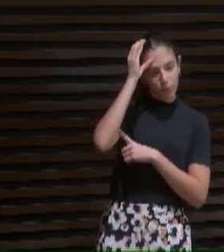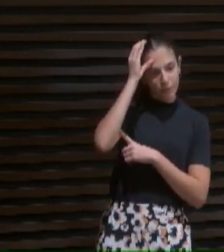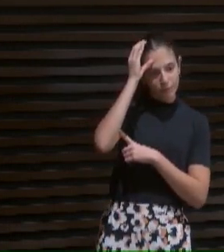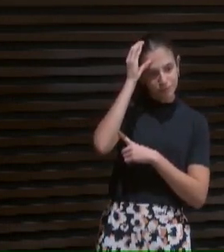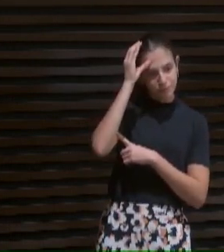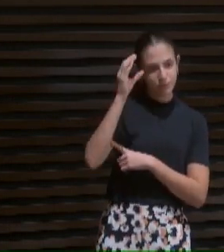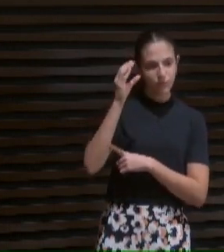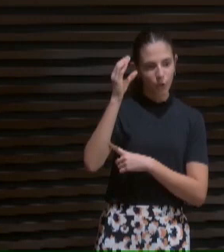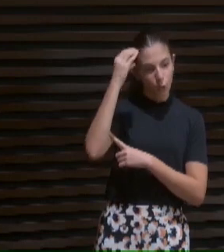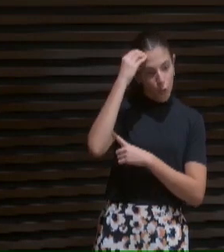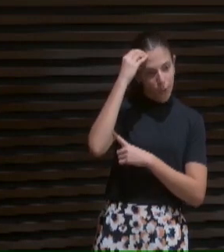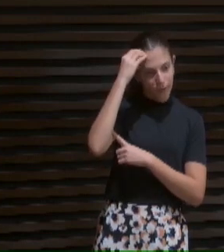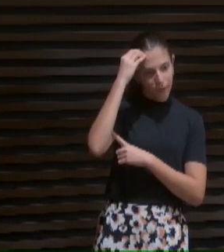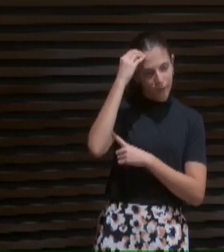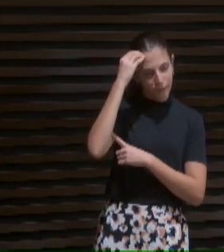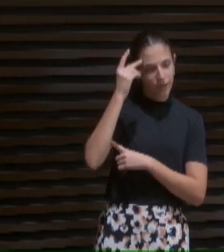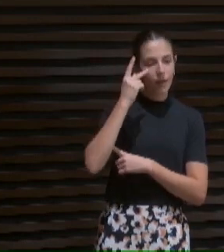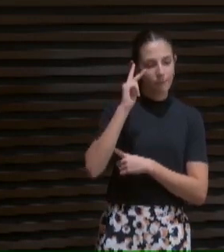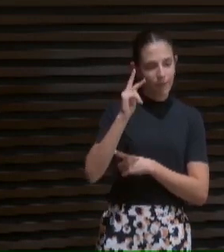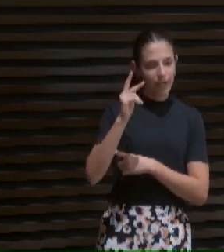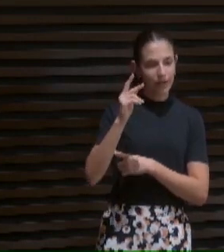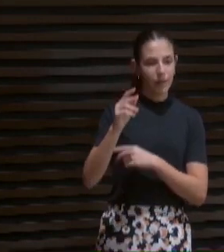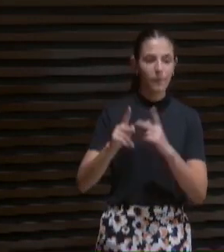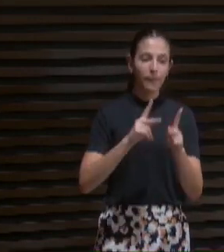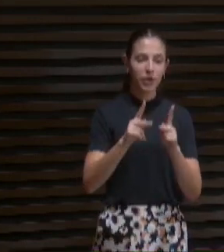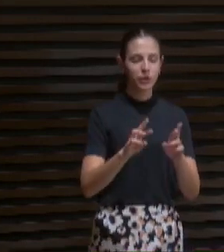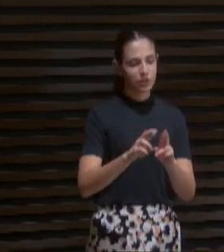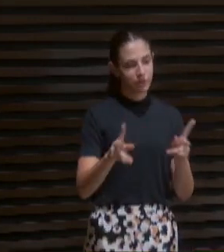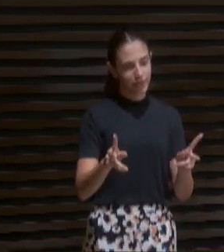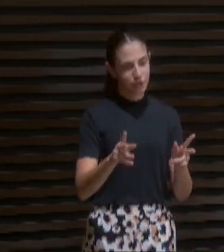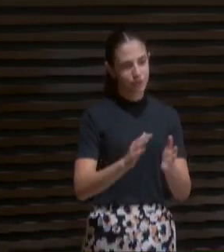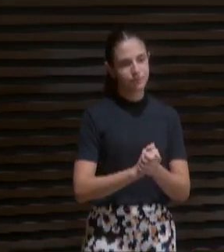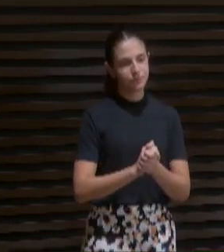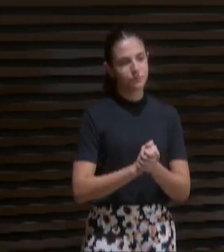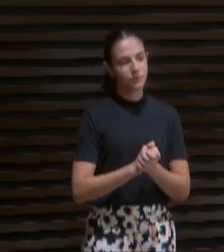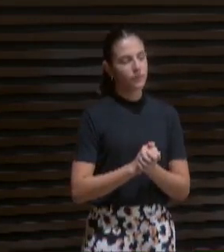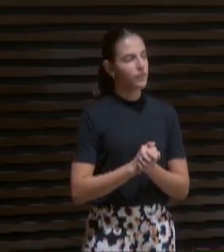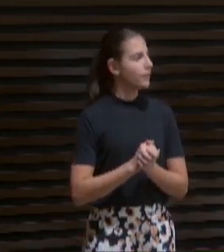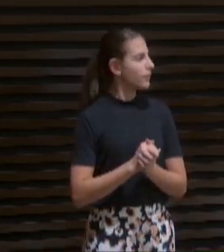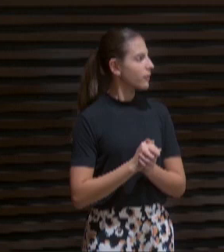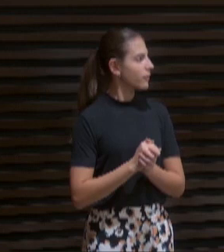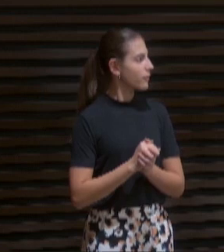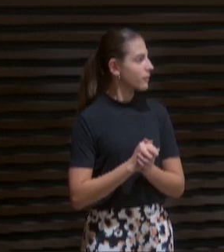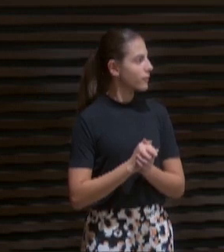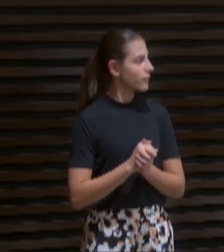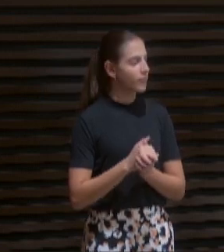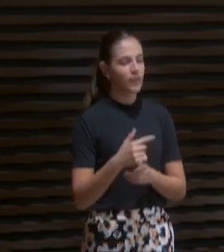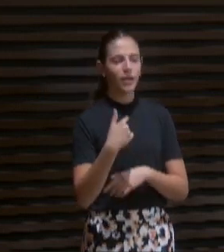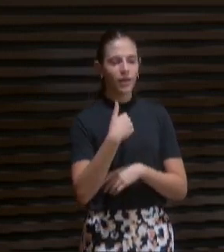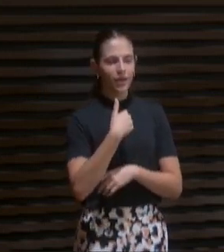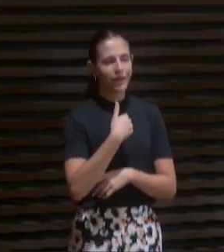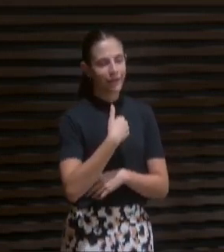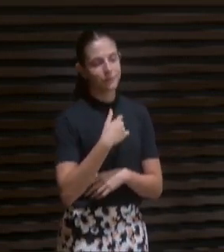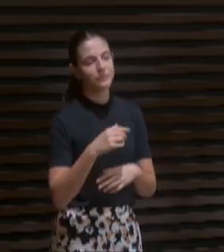De quem é a culpa? Não, a culpa, Senhor, é tua. Eu estava muito bem cuidando do jardim, o Senhor